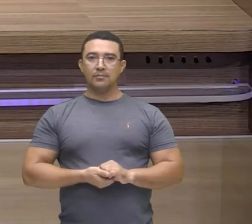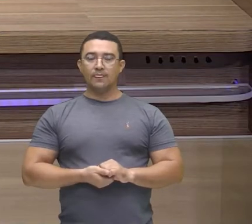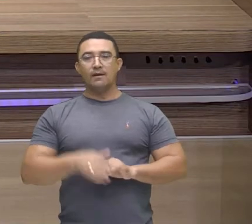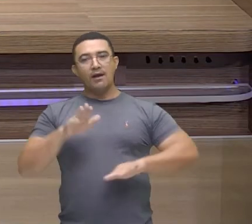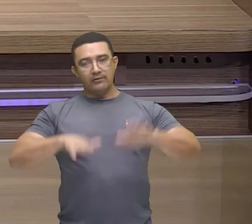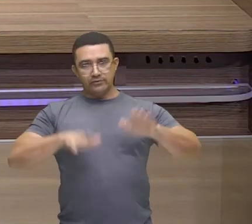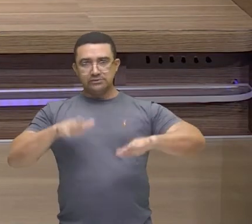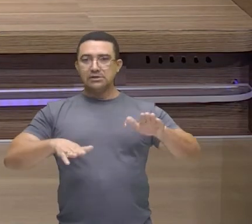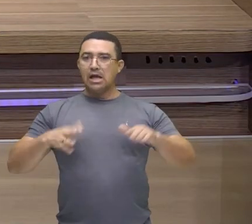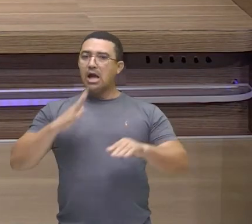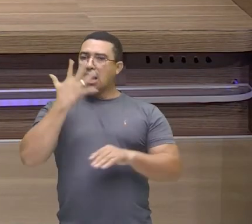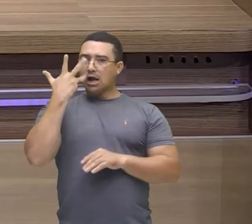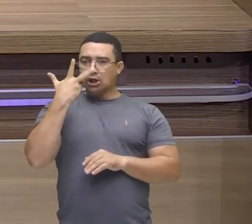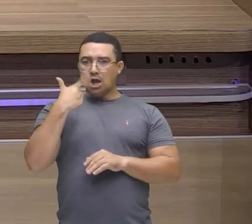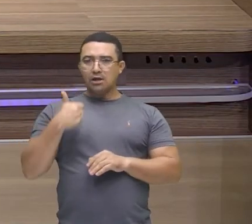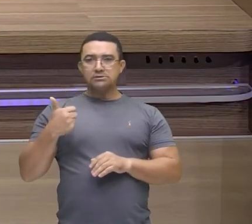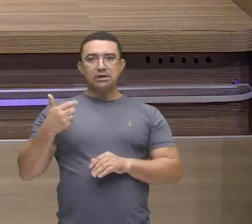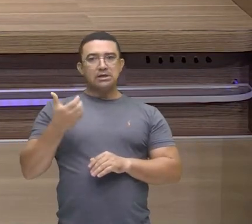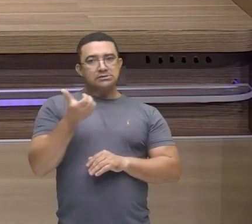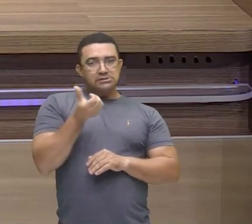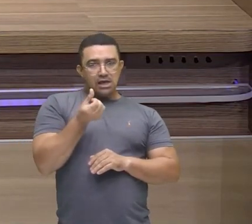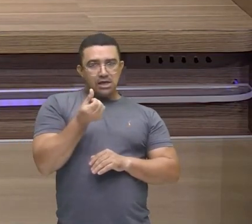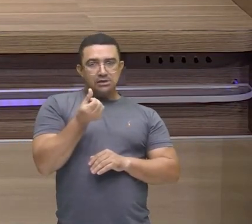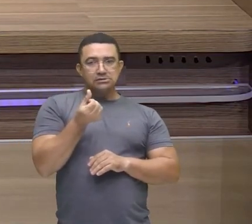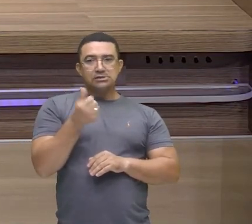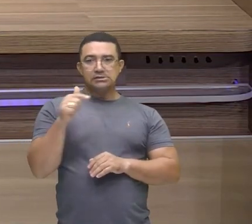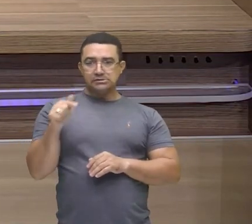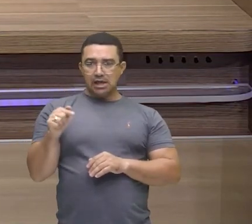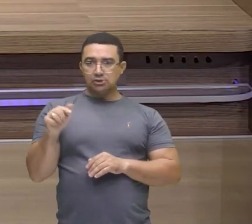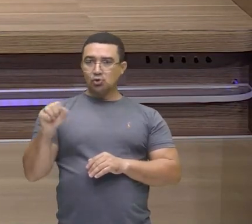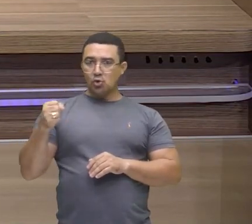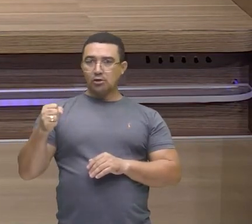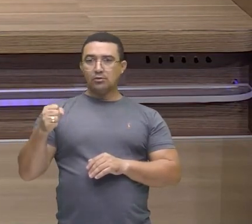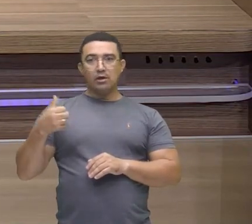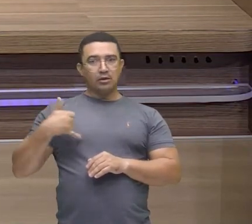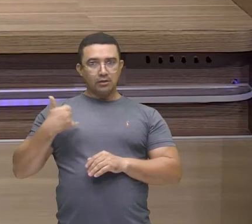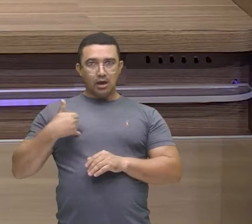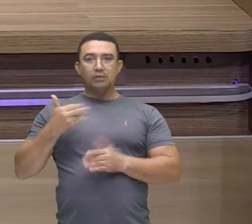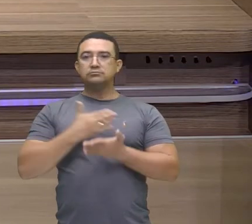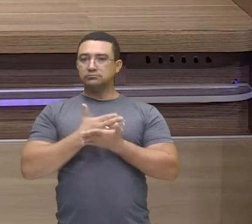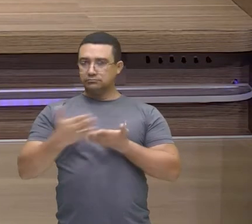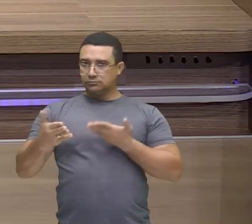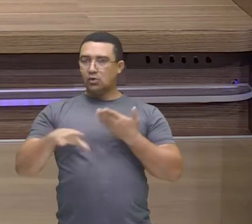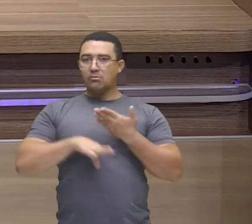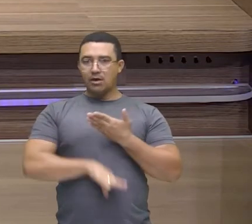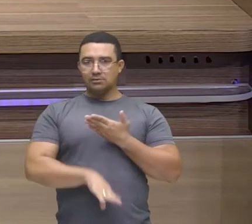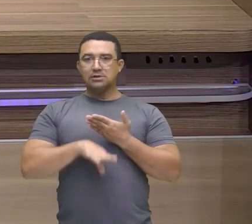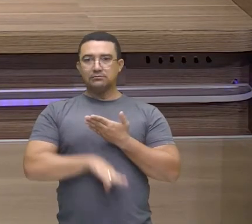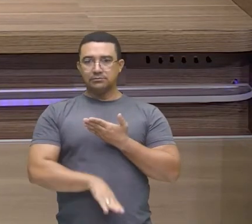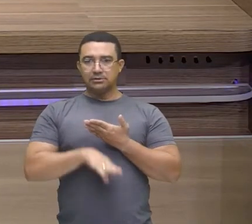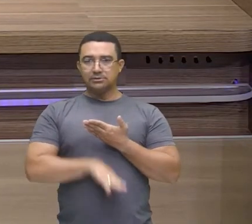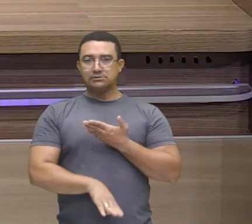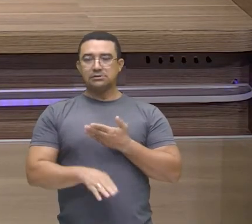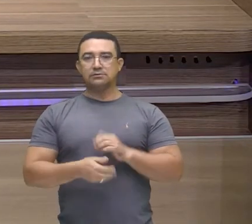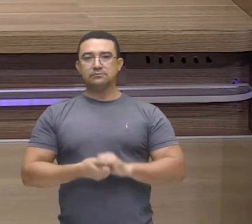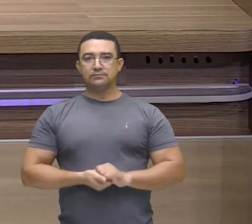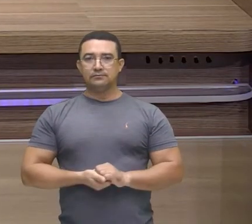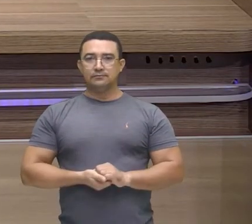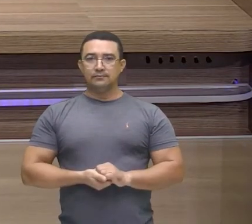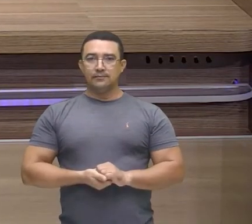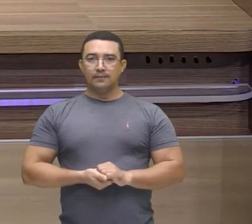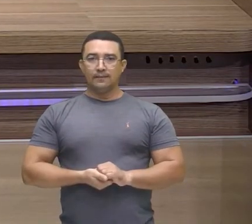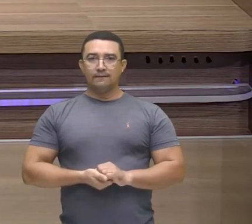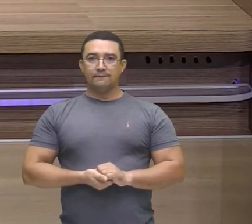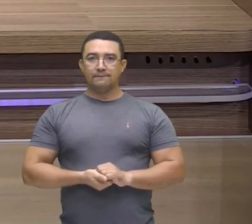anos de idade, que é uma menstruação precoce, quer dizer, muito antes do início da puberdade, né? Que é quando ela já está